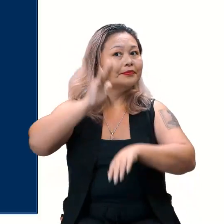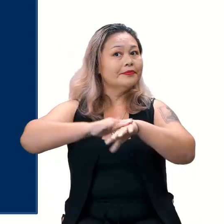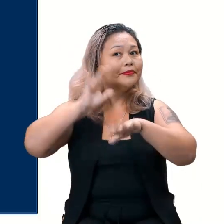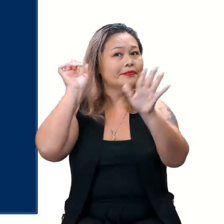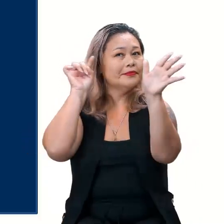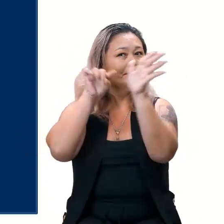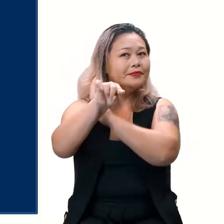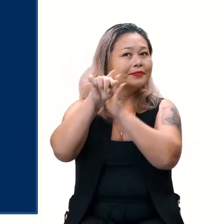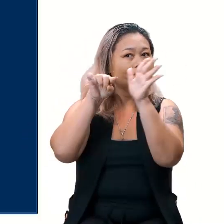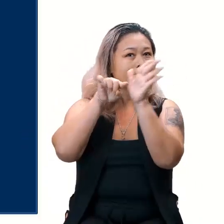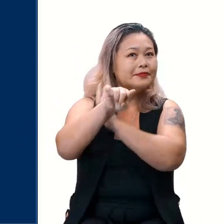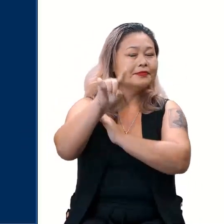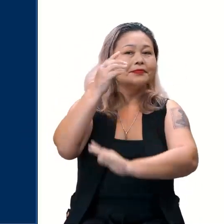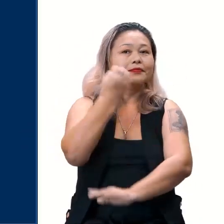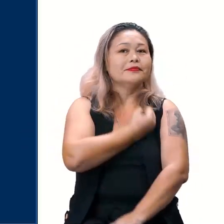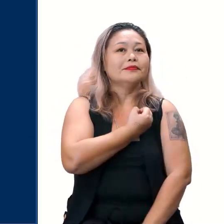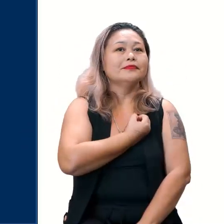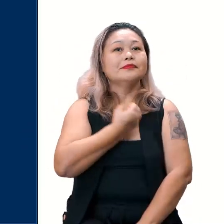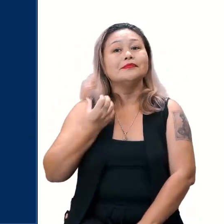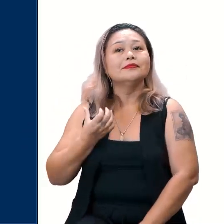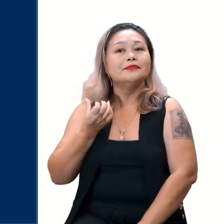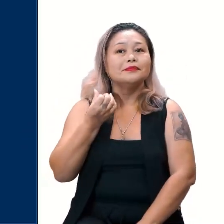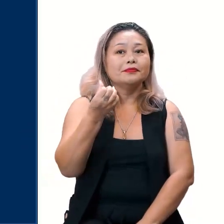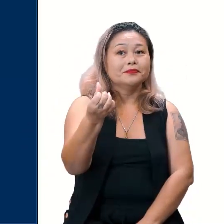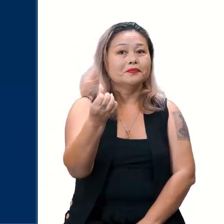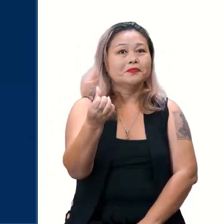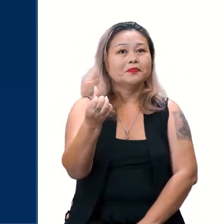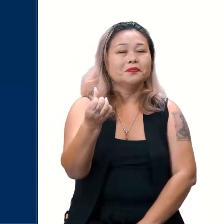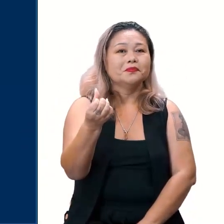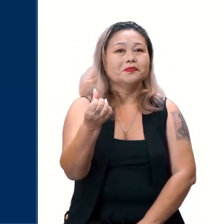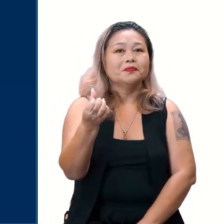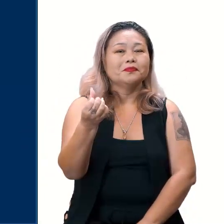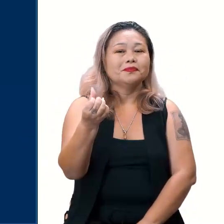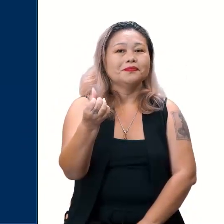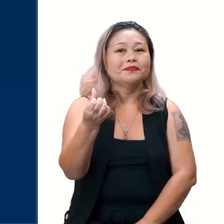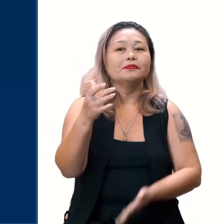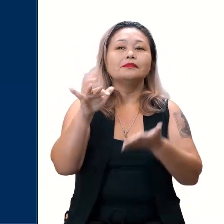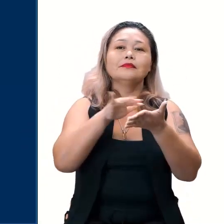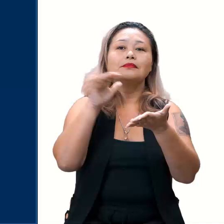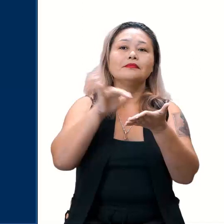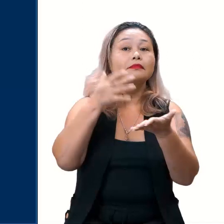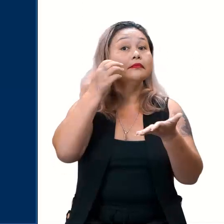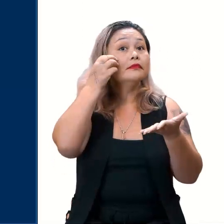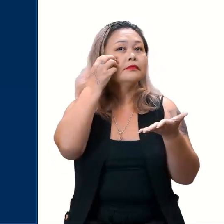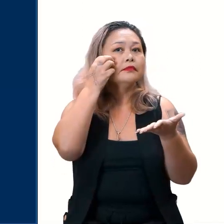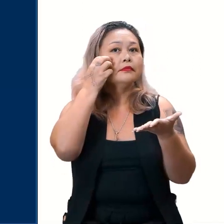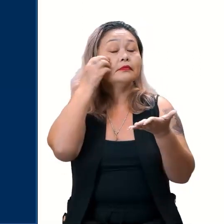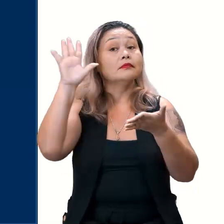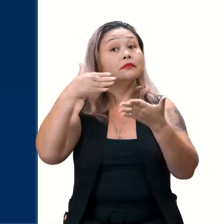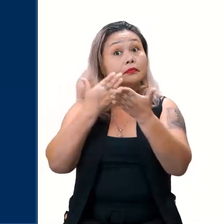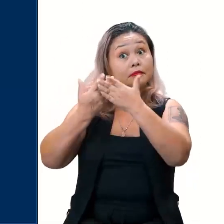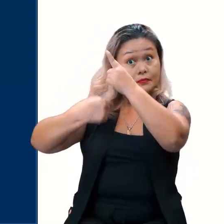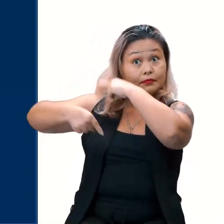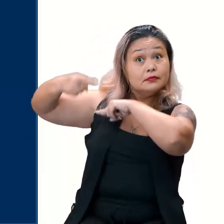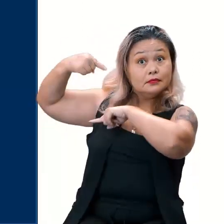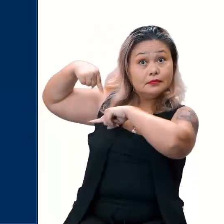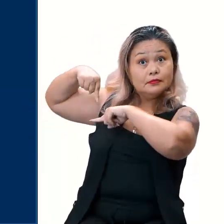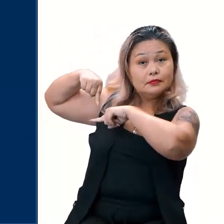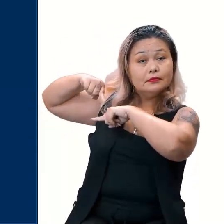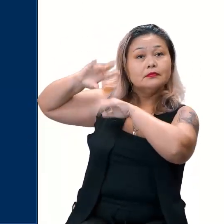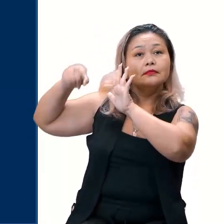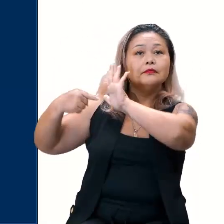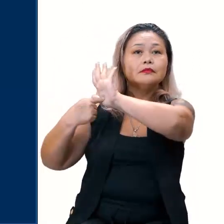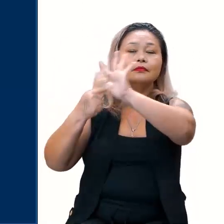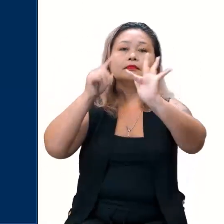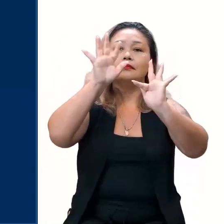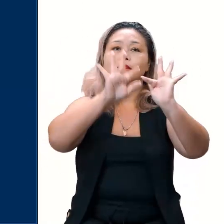questãozinha. Questão de número 6. Olha, vendo. Vai no vendo. No plano de celular da aula anterior, dada pela